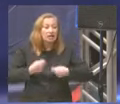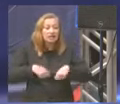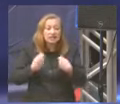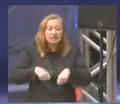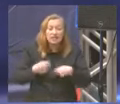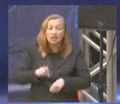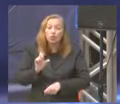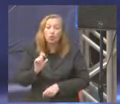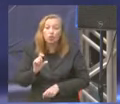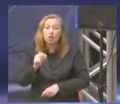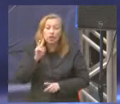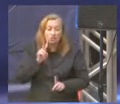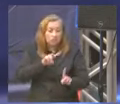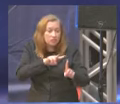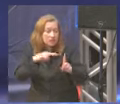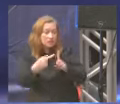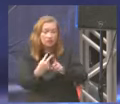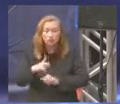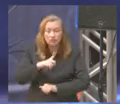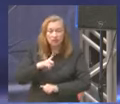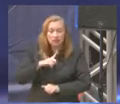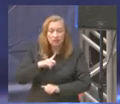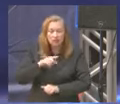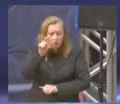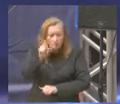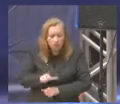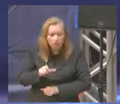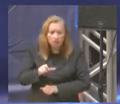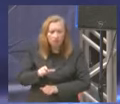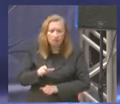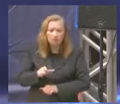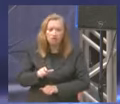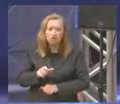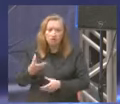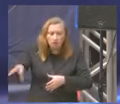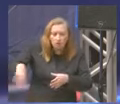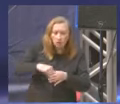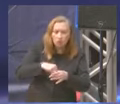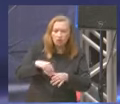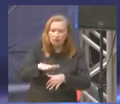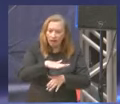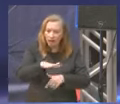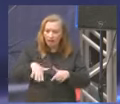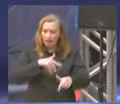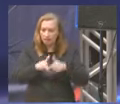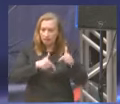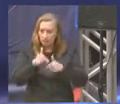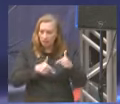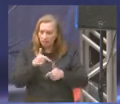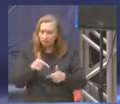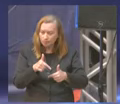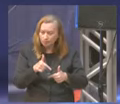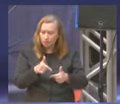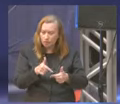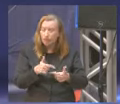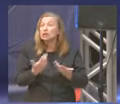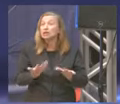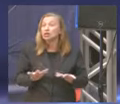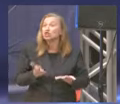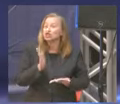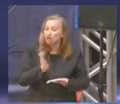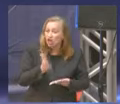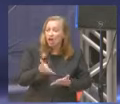você olhar para as pessoas que já estão hoje no mercado de trabalho, que estão ou